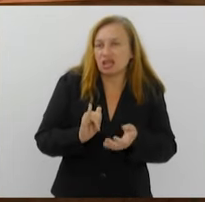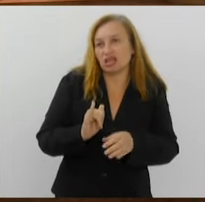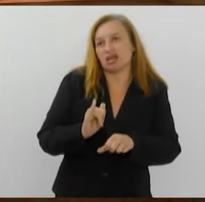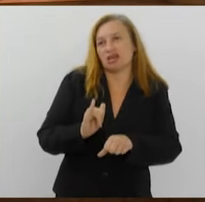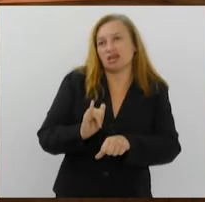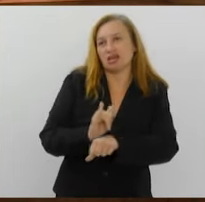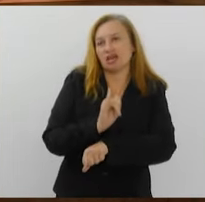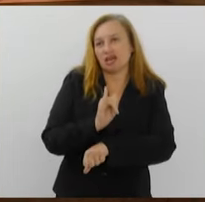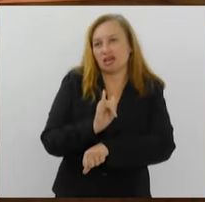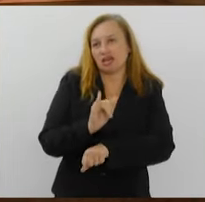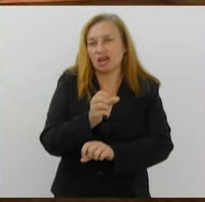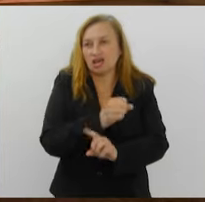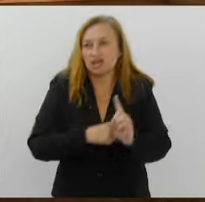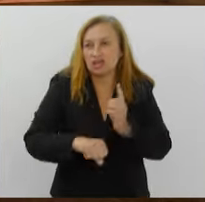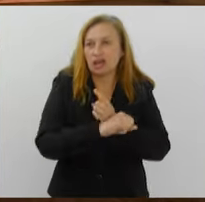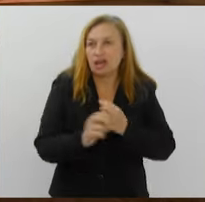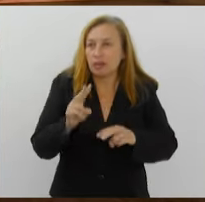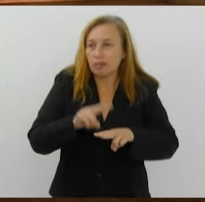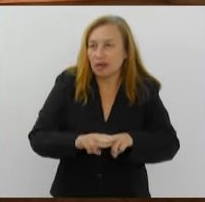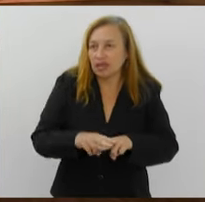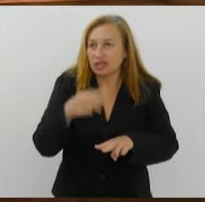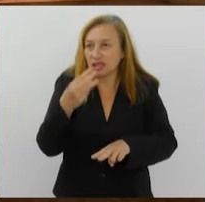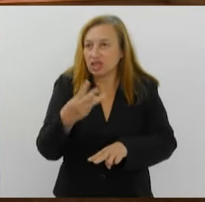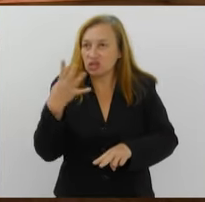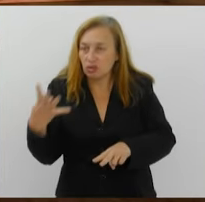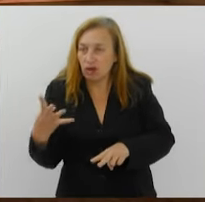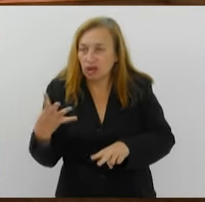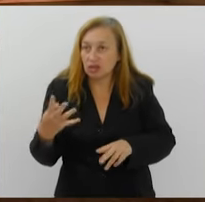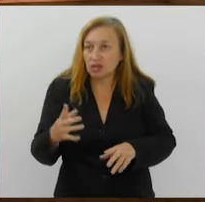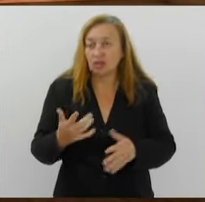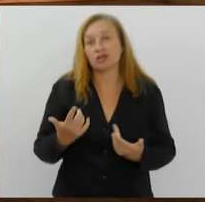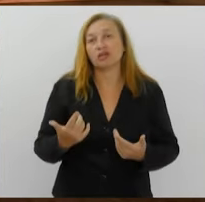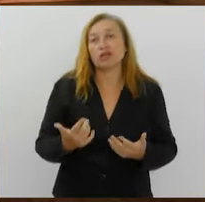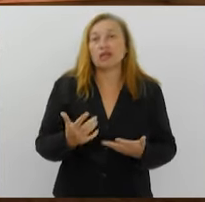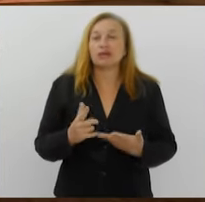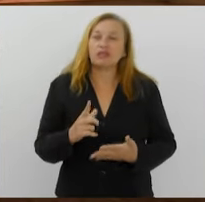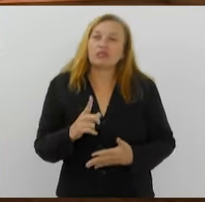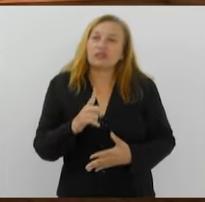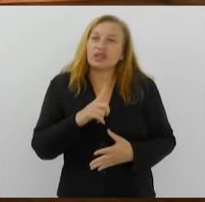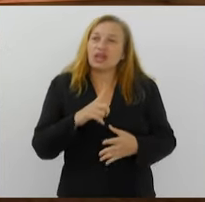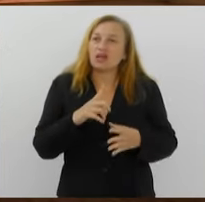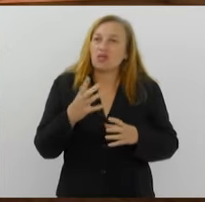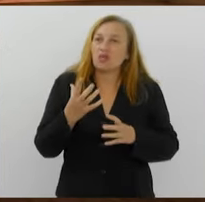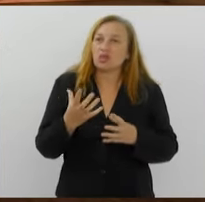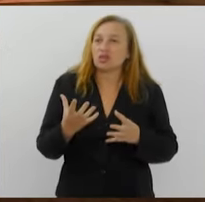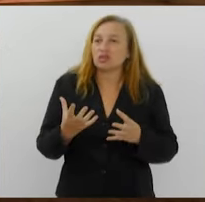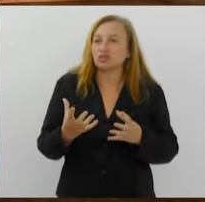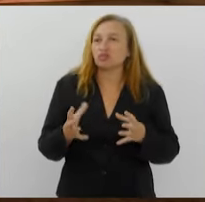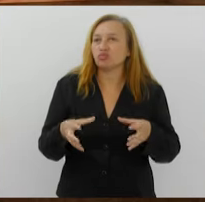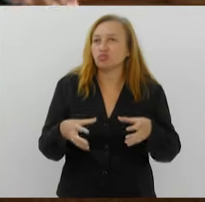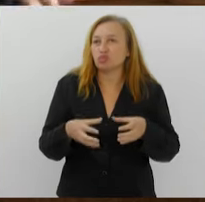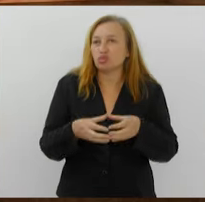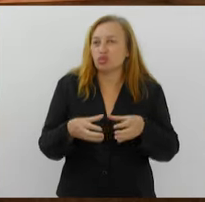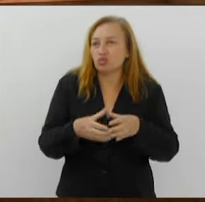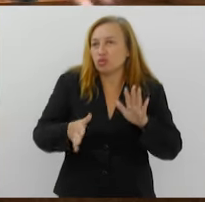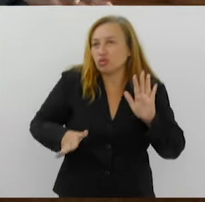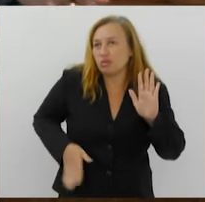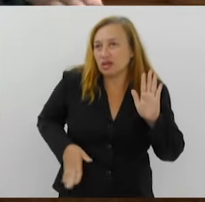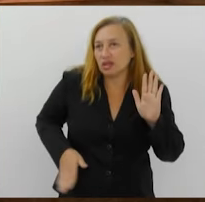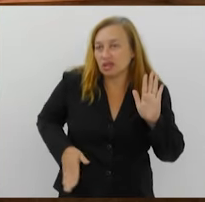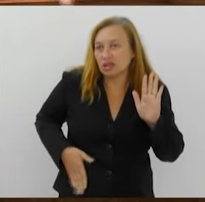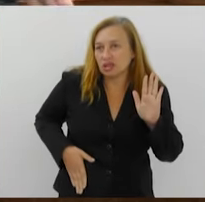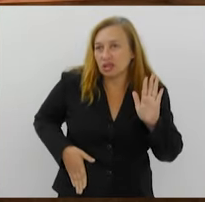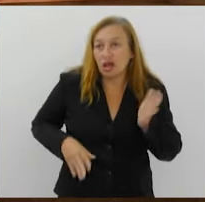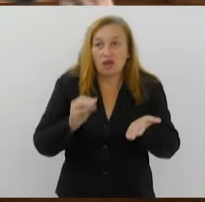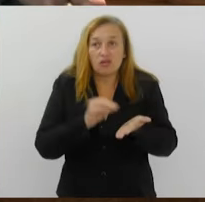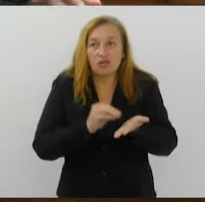se prende 5, 6, enquanto o cerne da questão... É uma fábrica de vagabundos chamado falta de emprego e criança